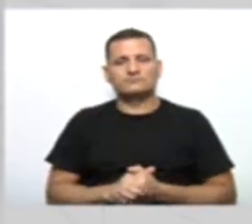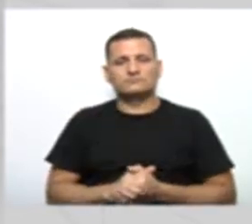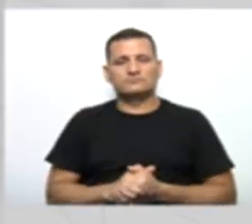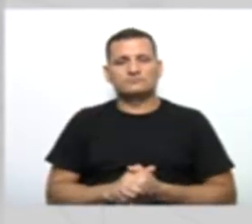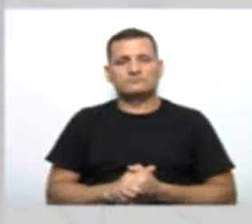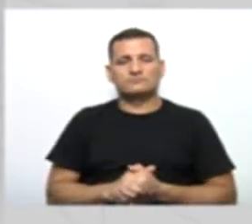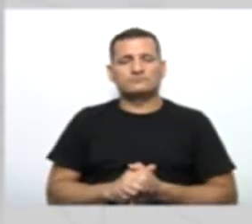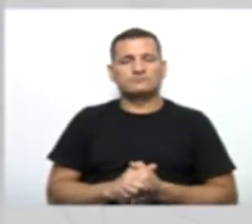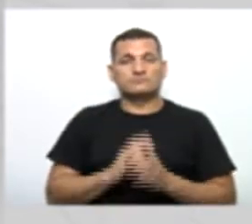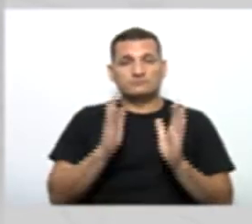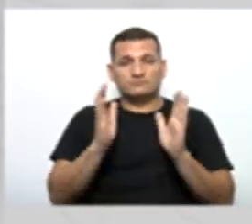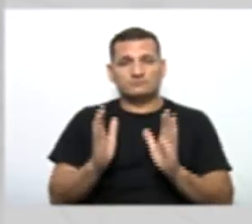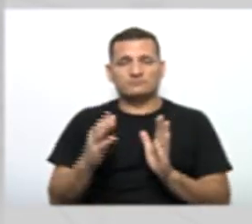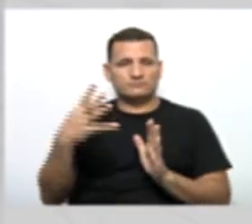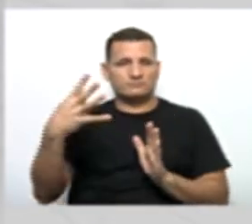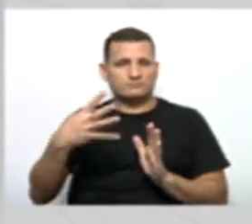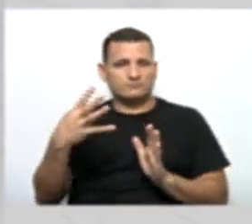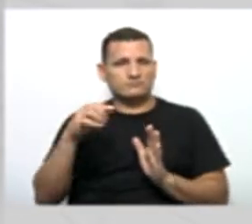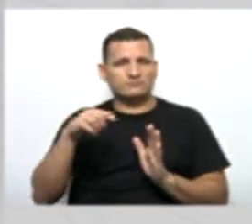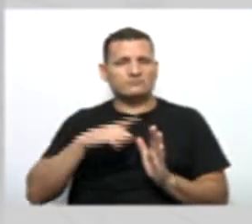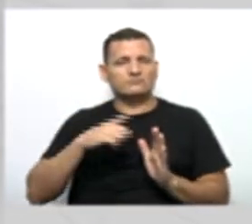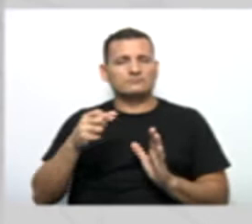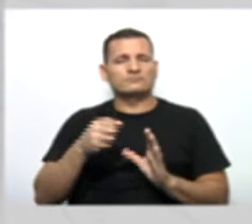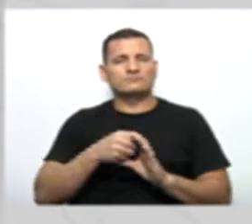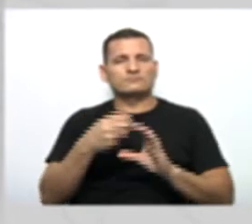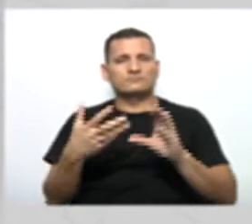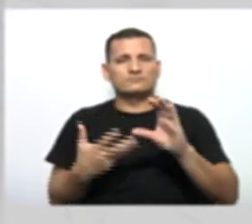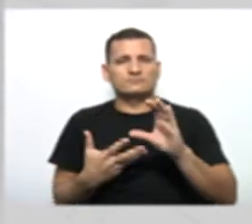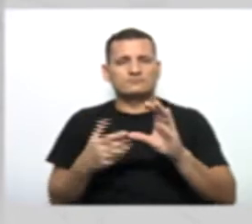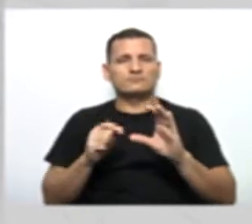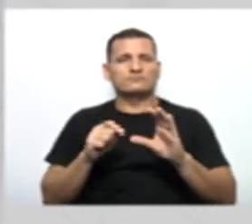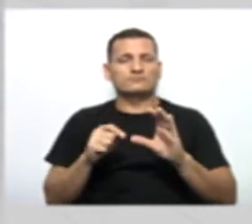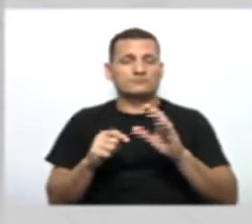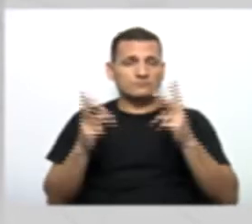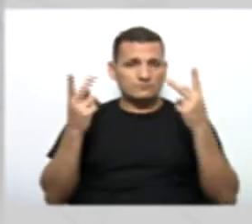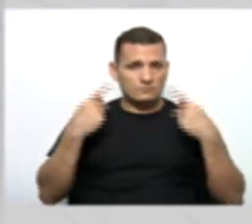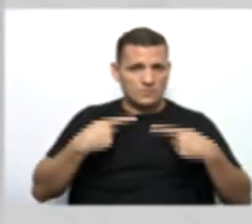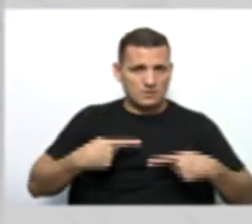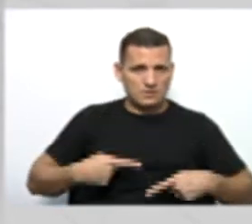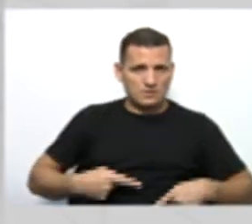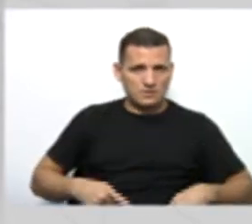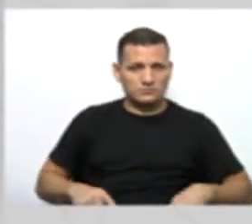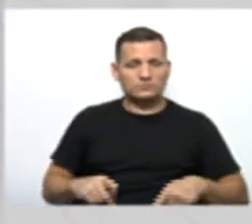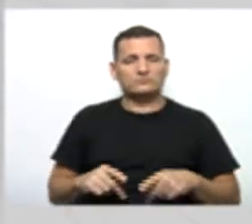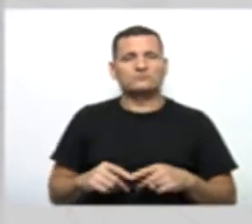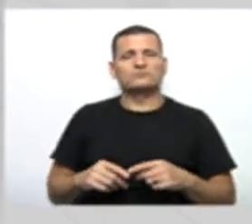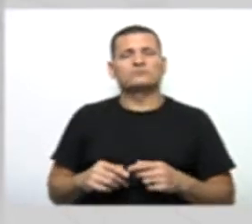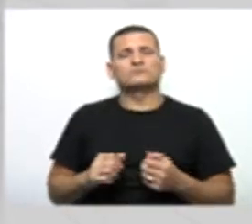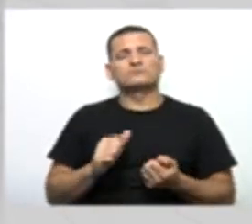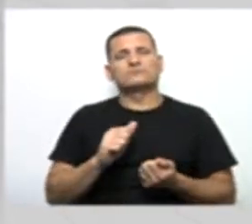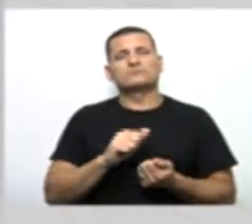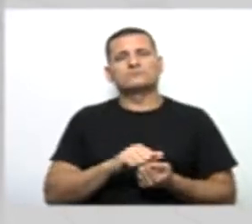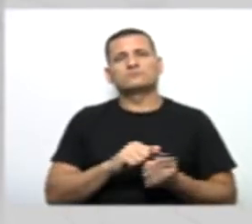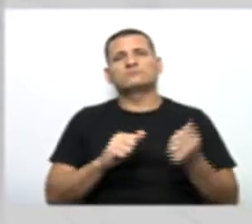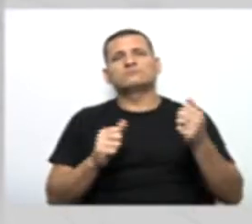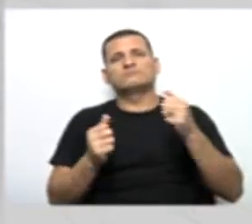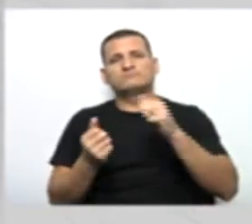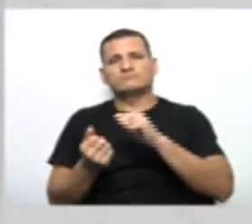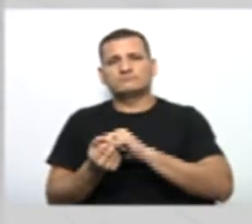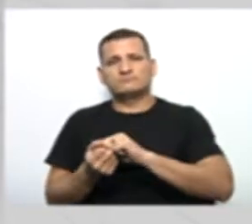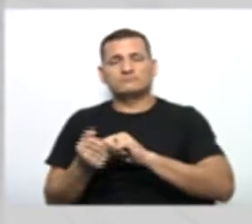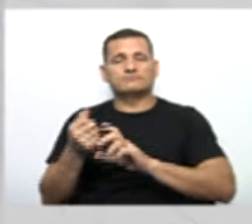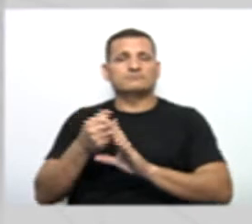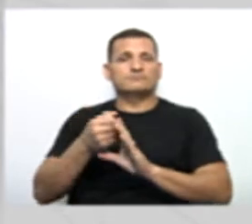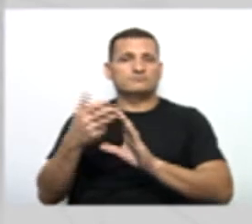Esse período ele é caracterizado por um ajustamento do homem e suas necessidades às características do